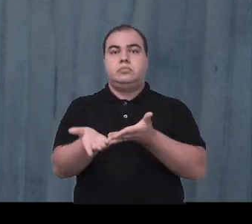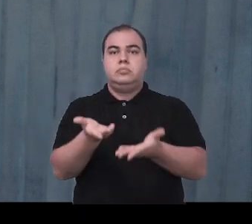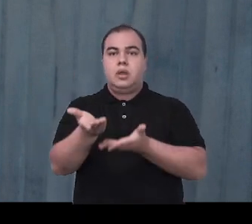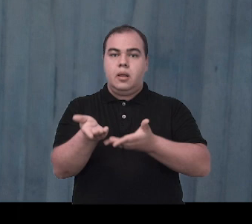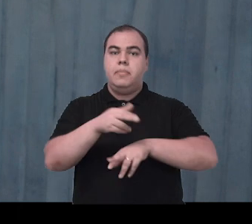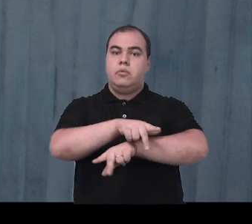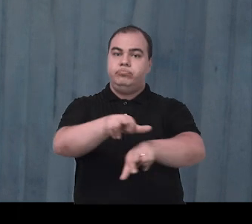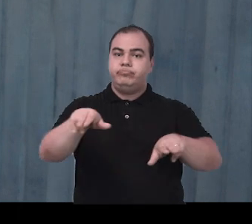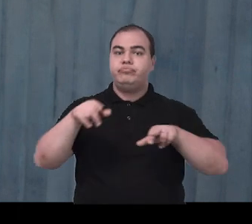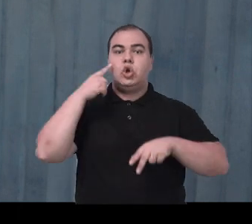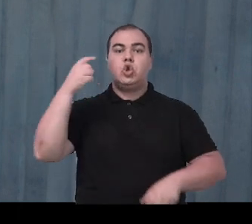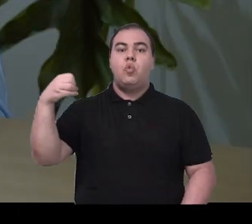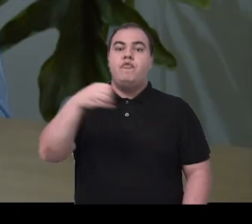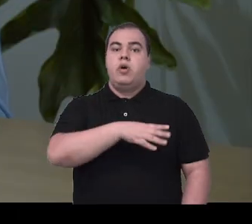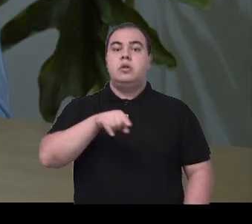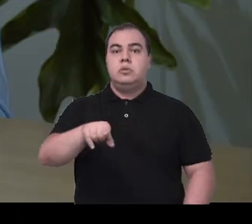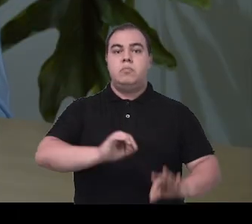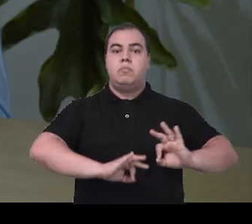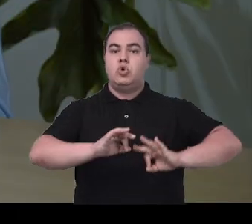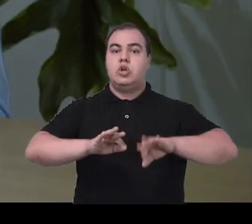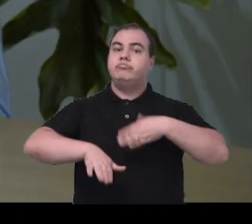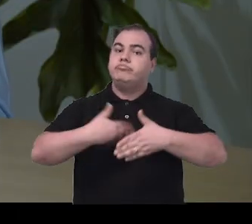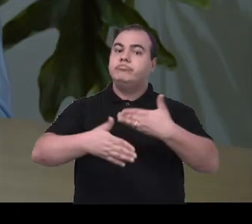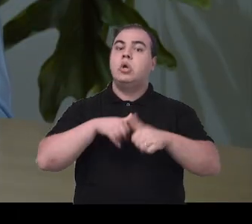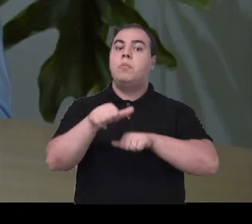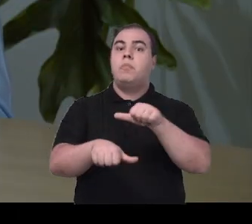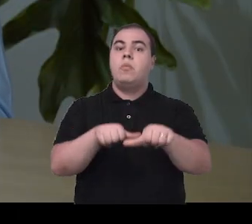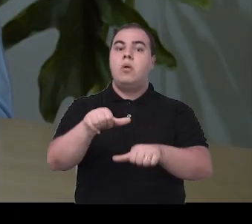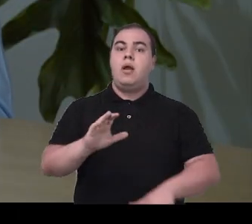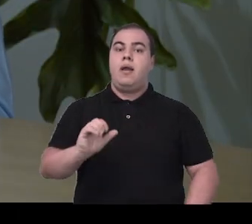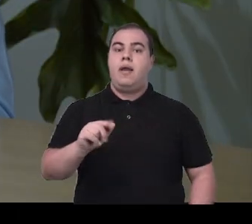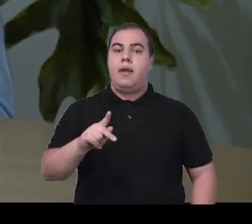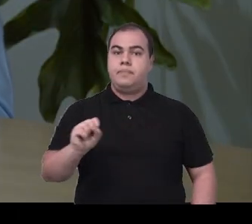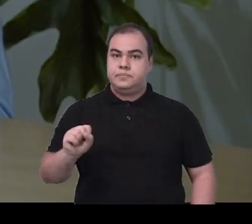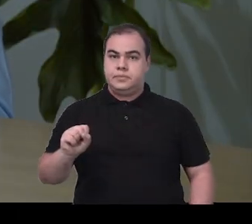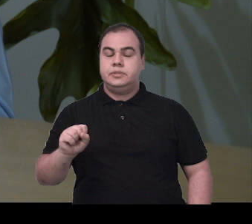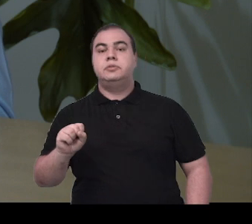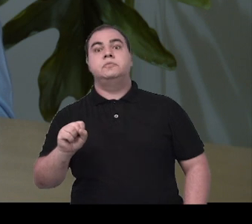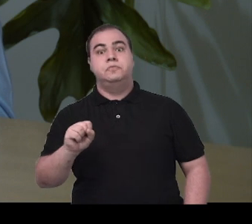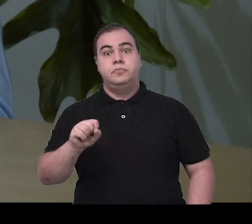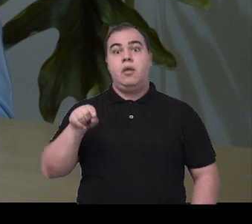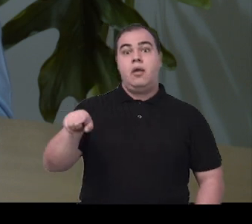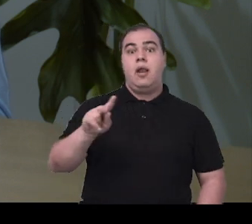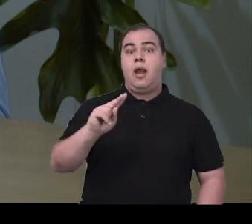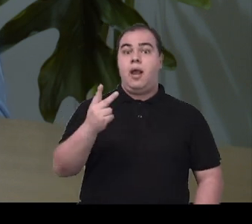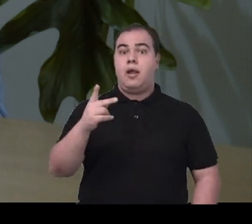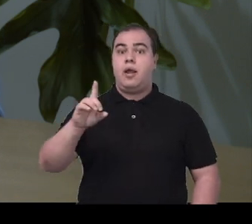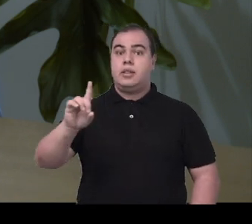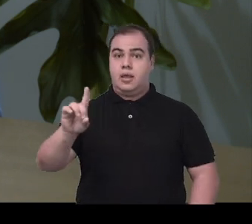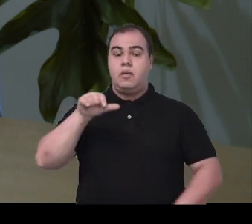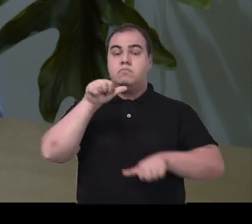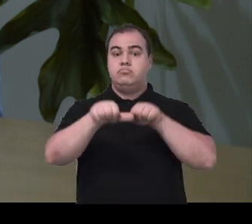na parte das terapias. Em que o projeto foi se transformando no CAPS. Então o HD deixou de